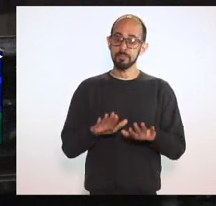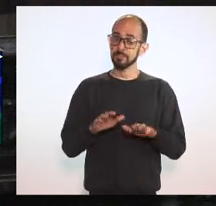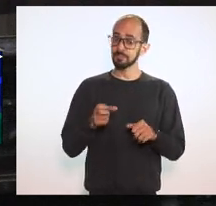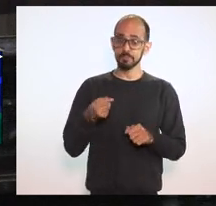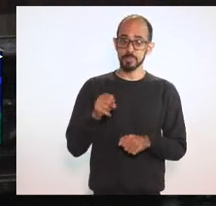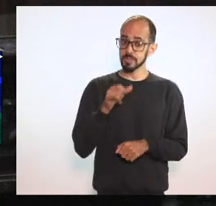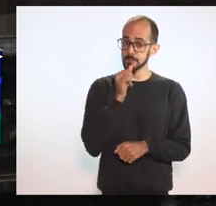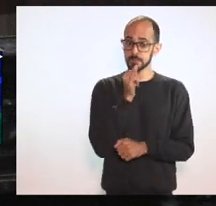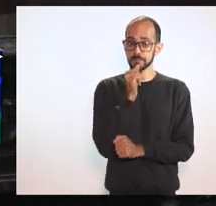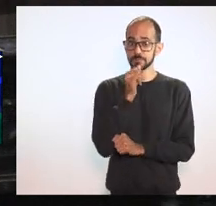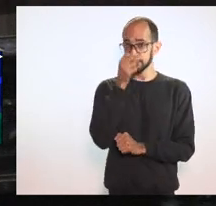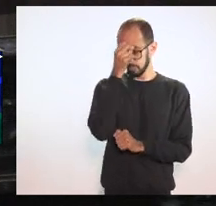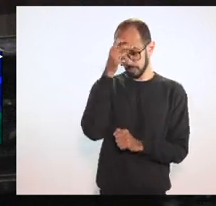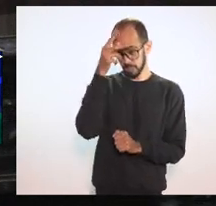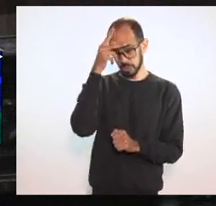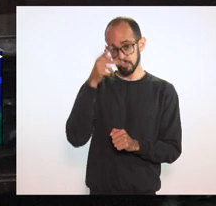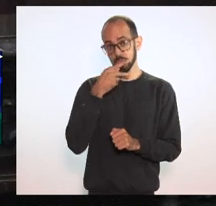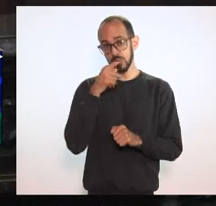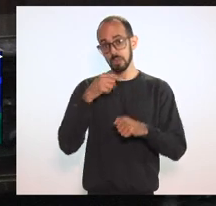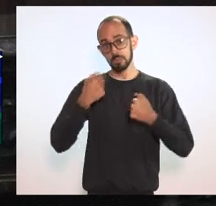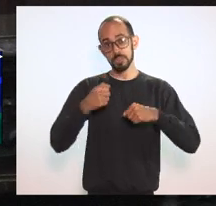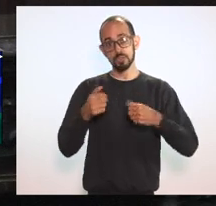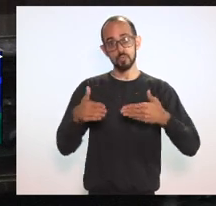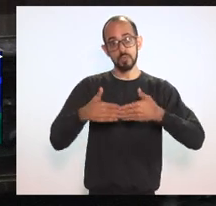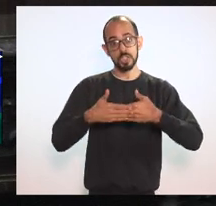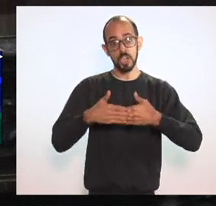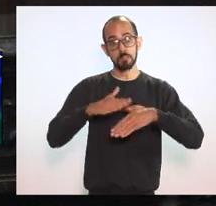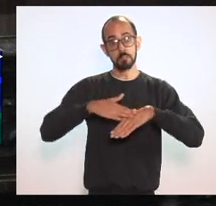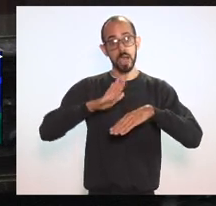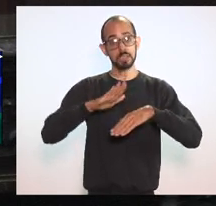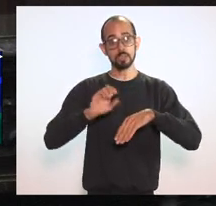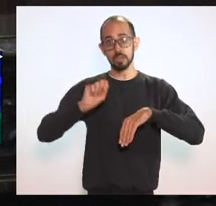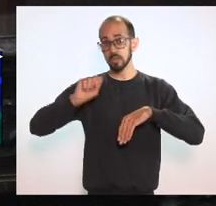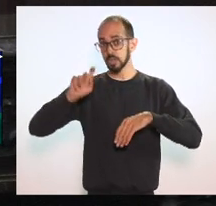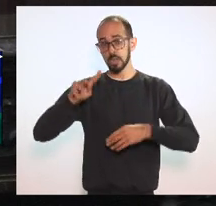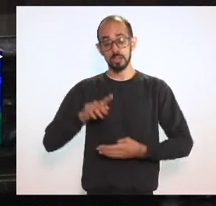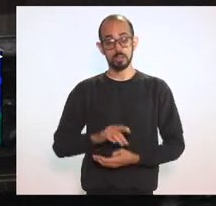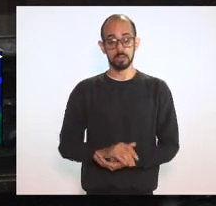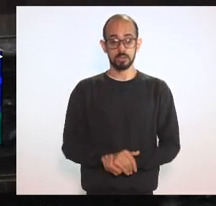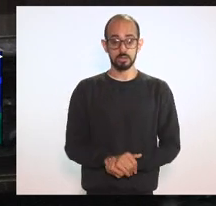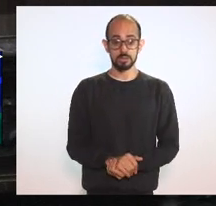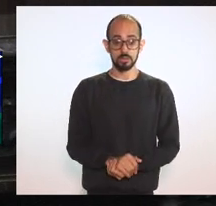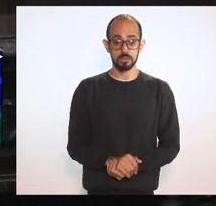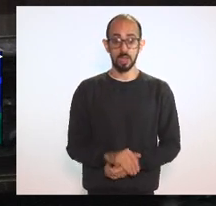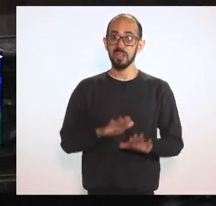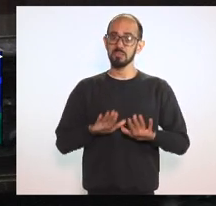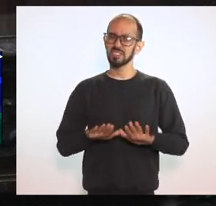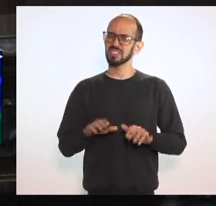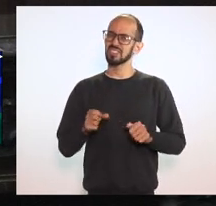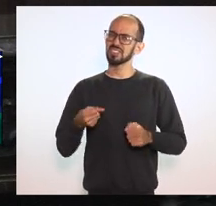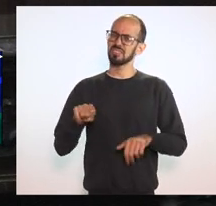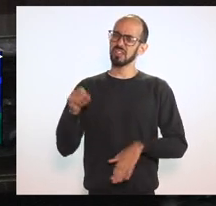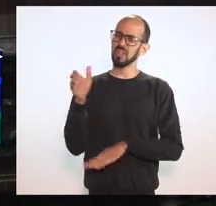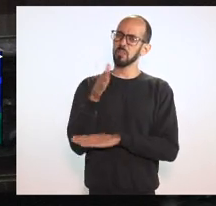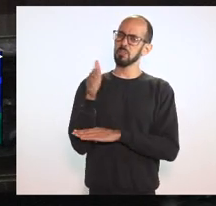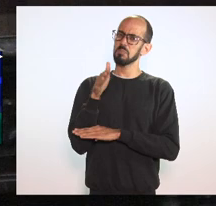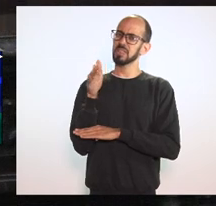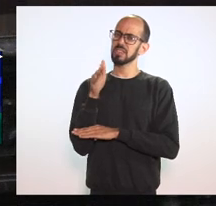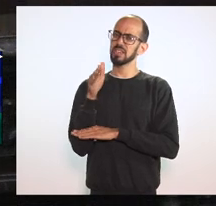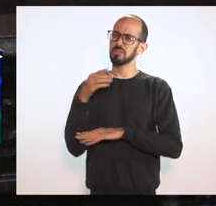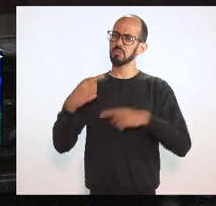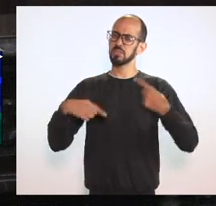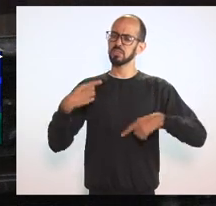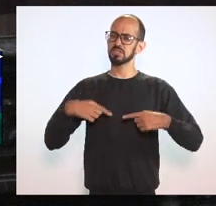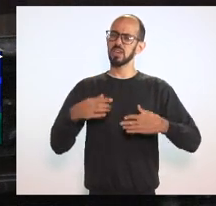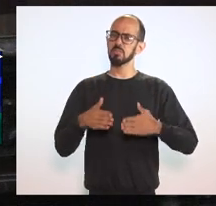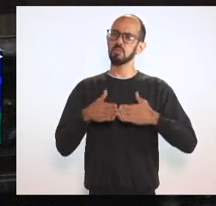não posso eu preciso restringir mais ok e agora quem fizer disso uma bandeira política por favor vamos respeitar